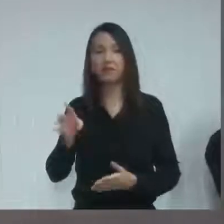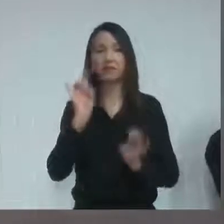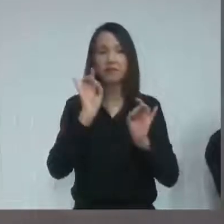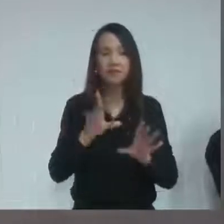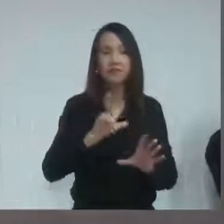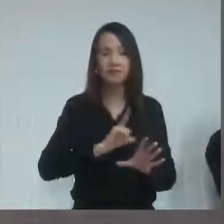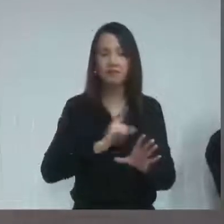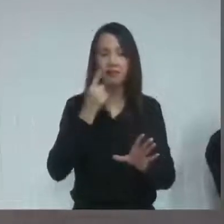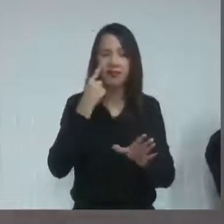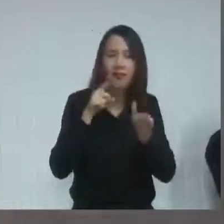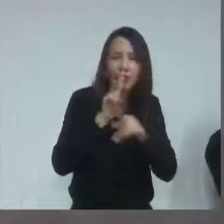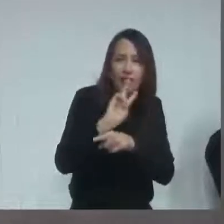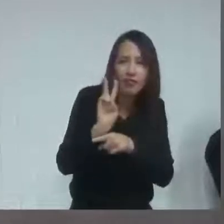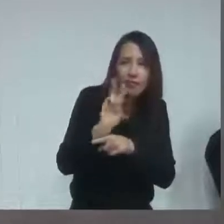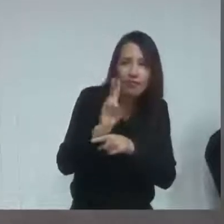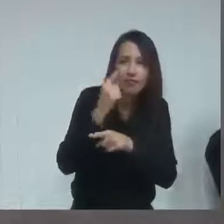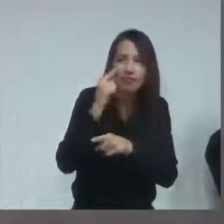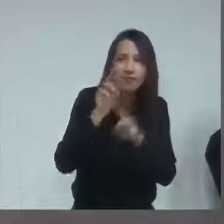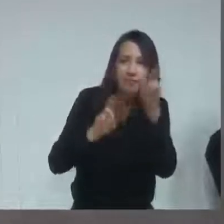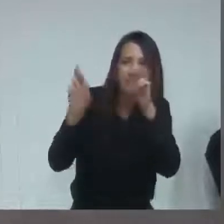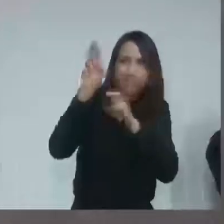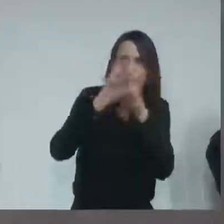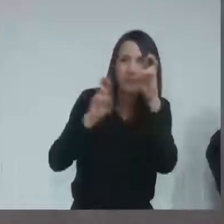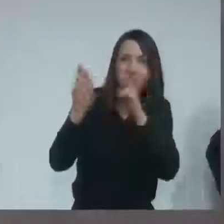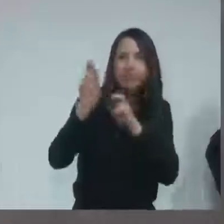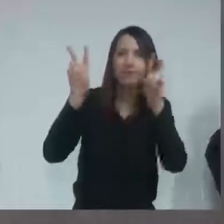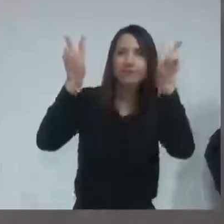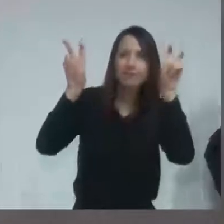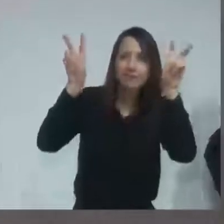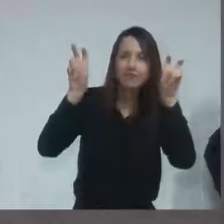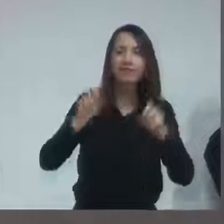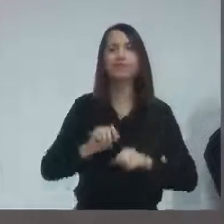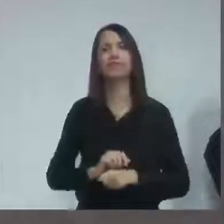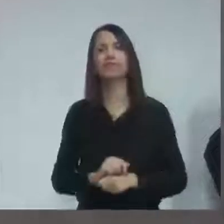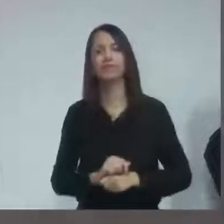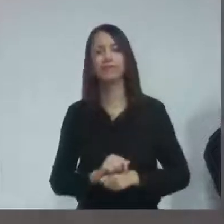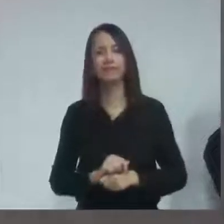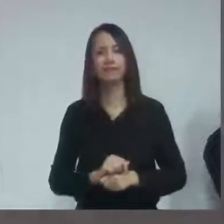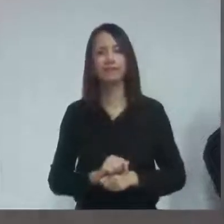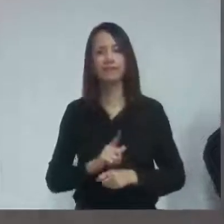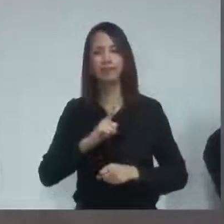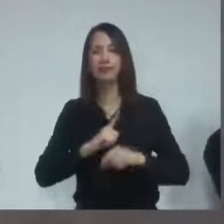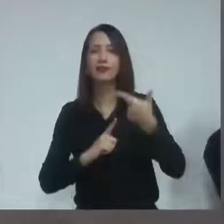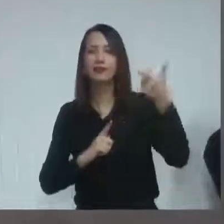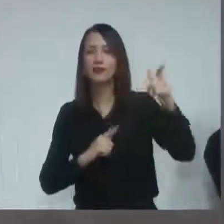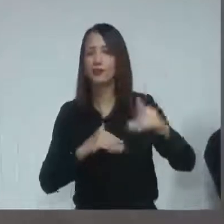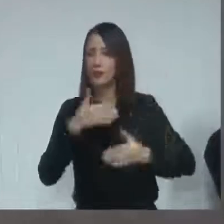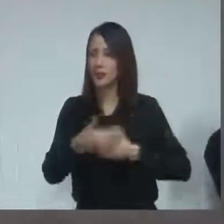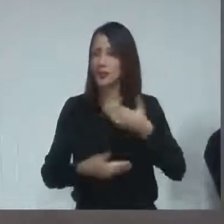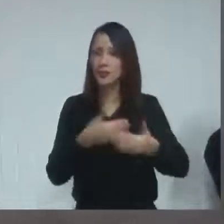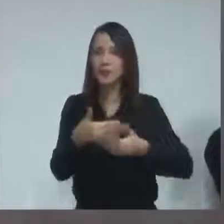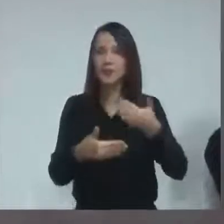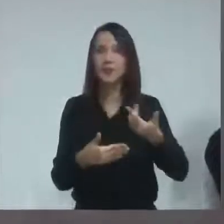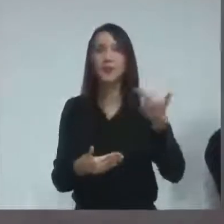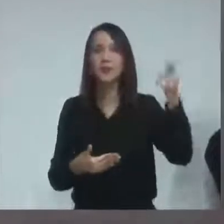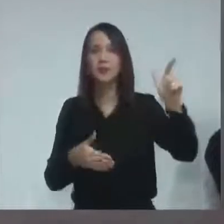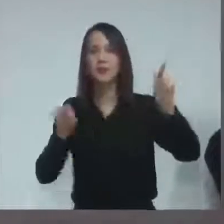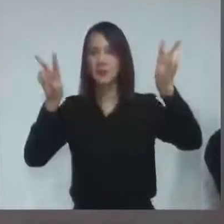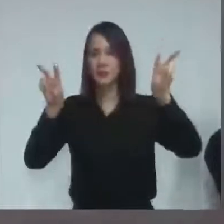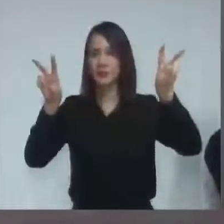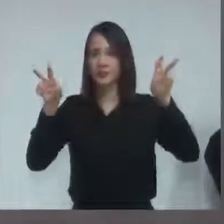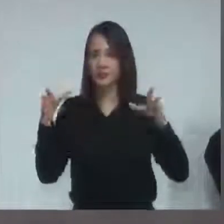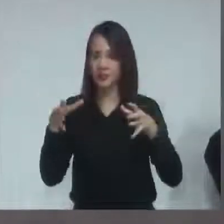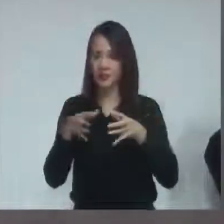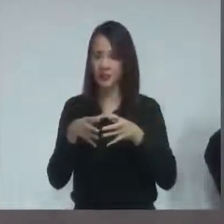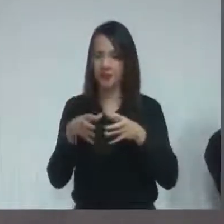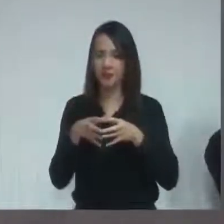é meramente fiscalização, meramente aspas, né? Tem um outro procedimento e tem uma outra coisa que se chama